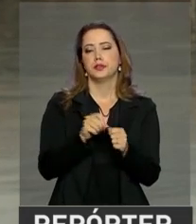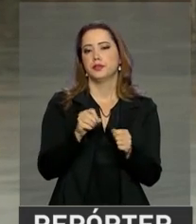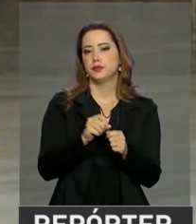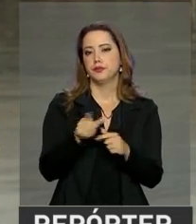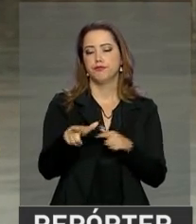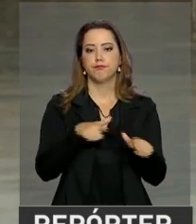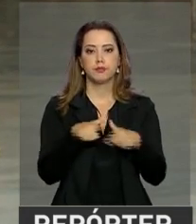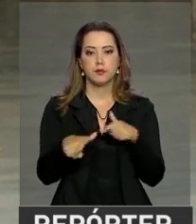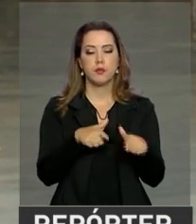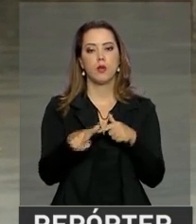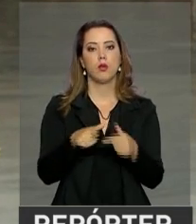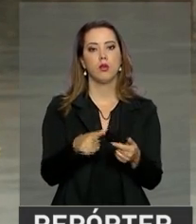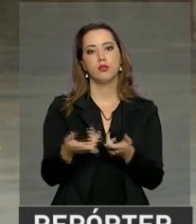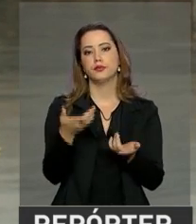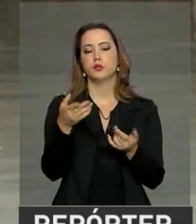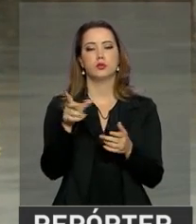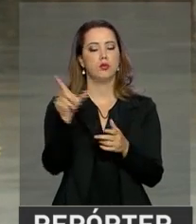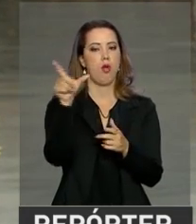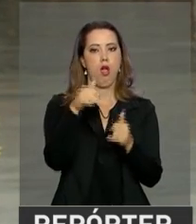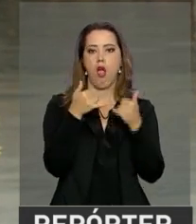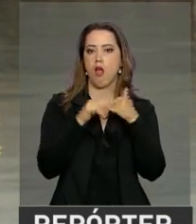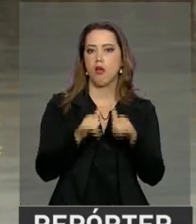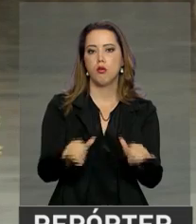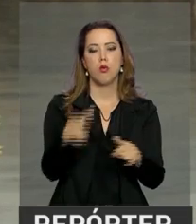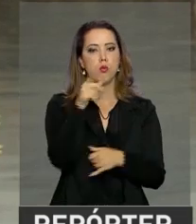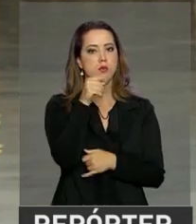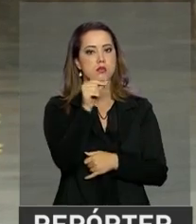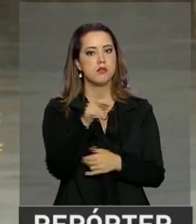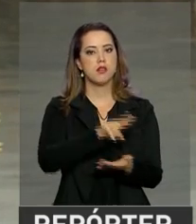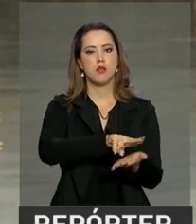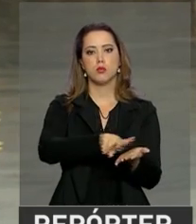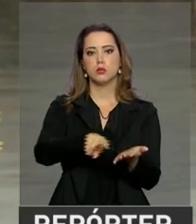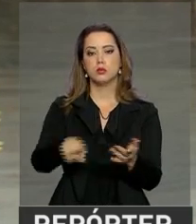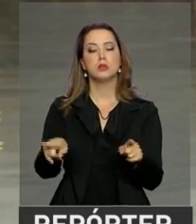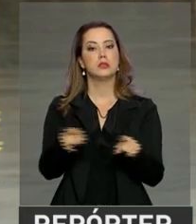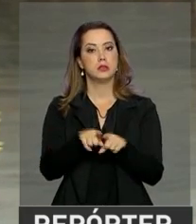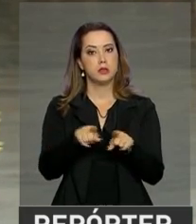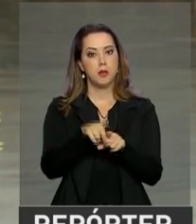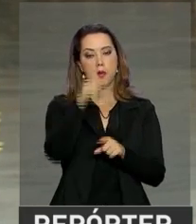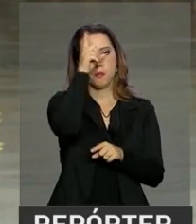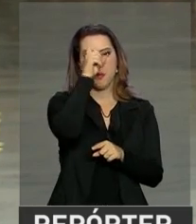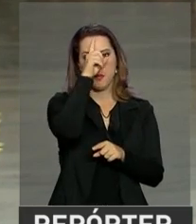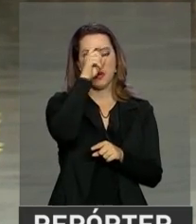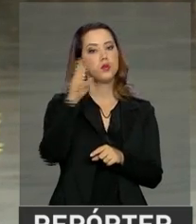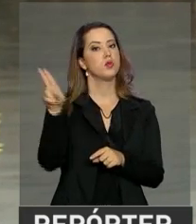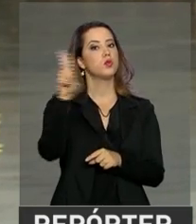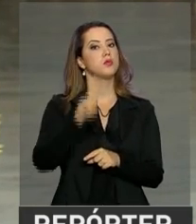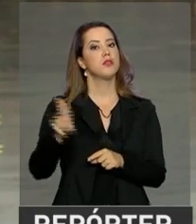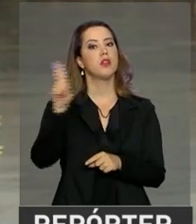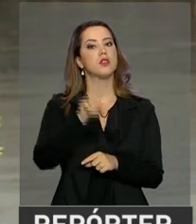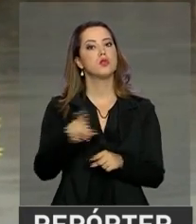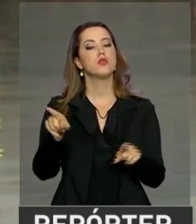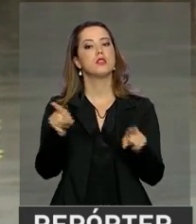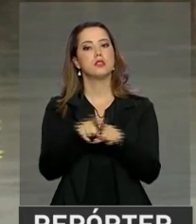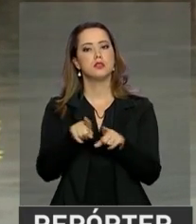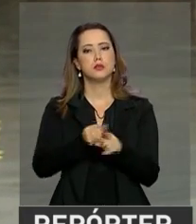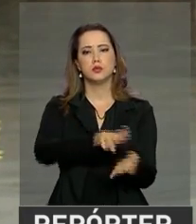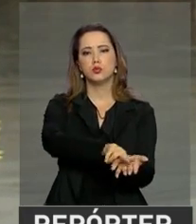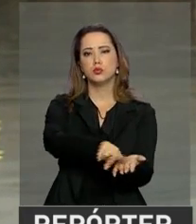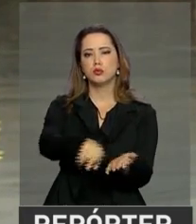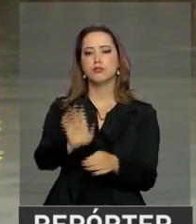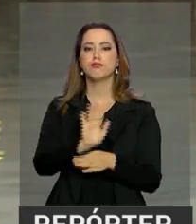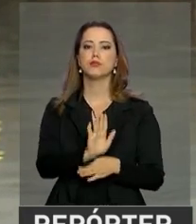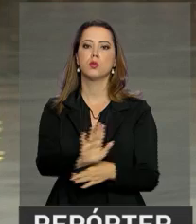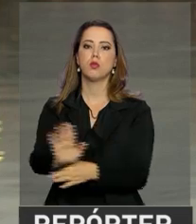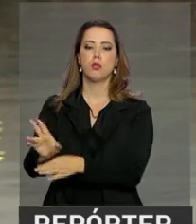serviços terceirizados conta de água conta de luz também para os hospitais universitários e ainda pagamento de auxílios aos